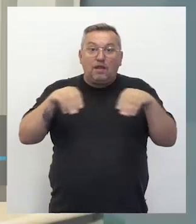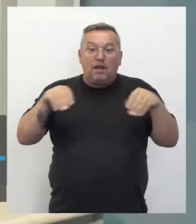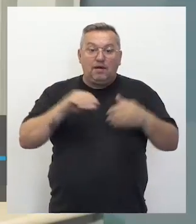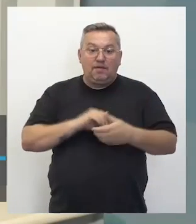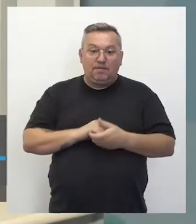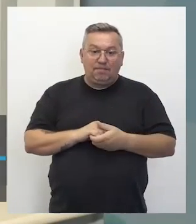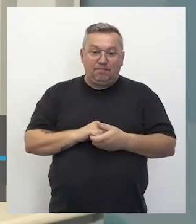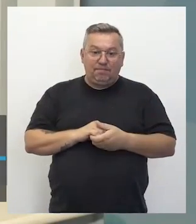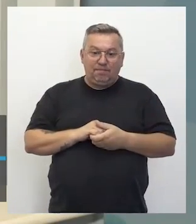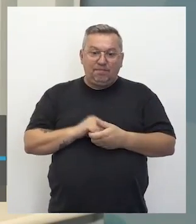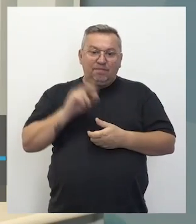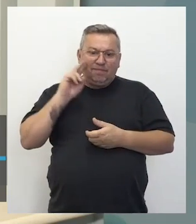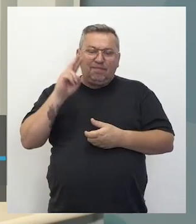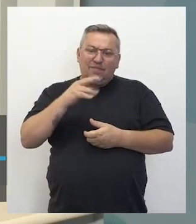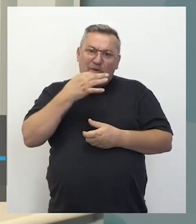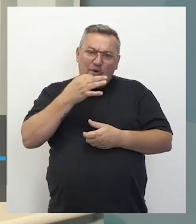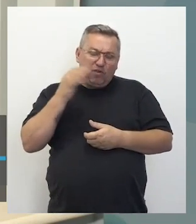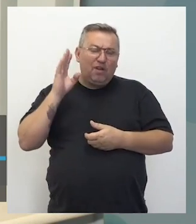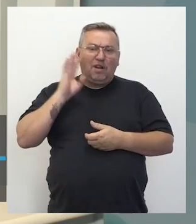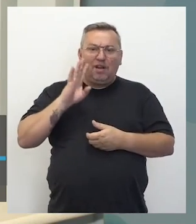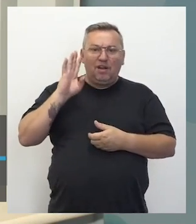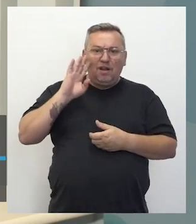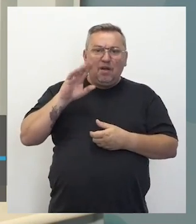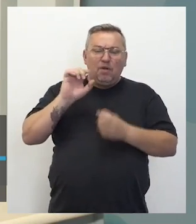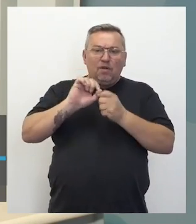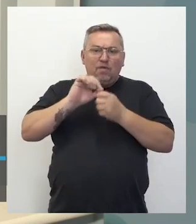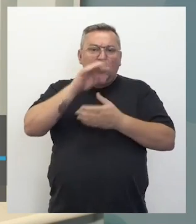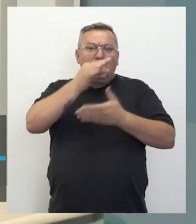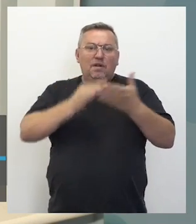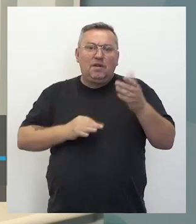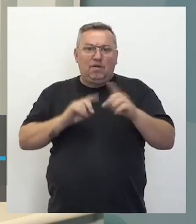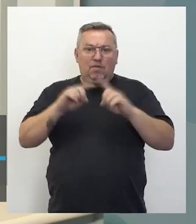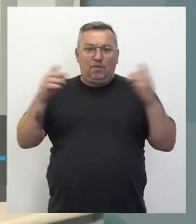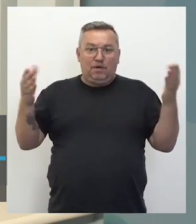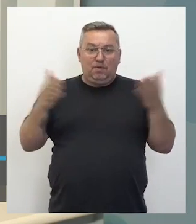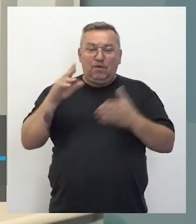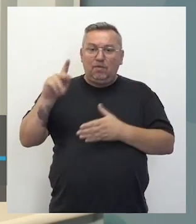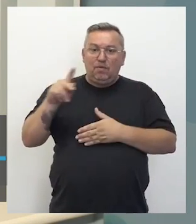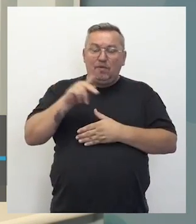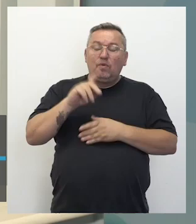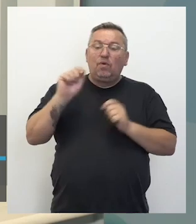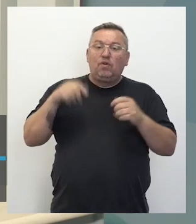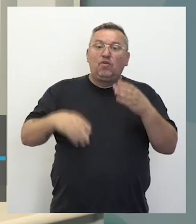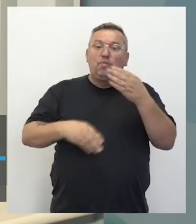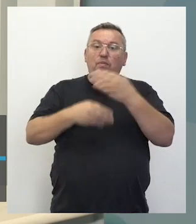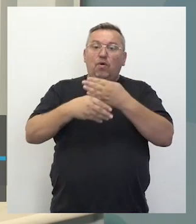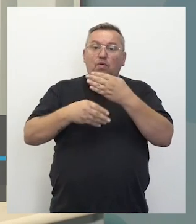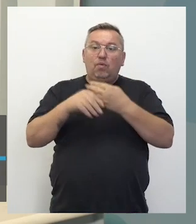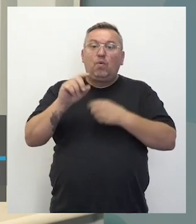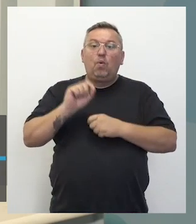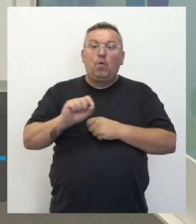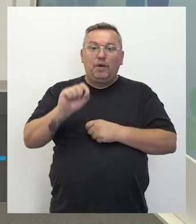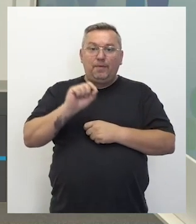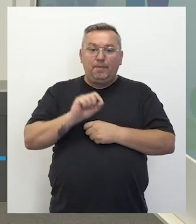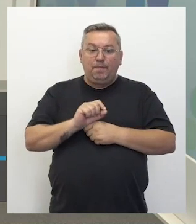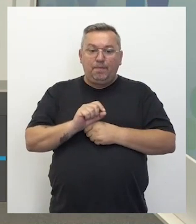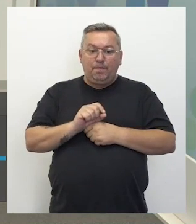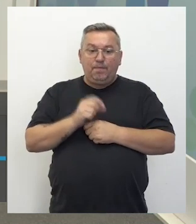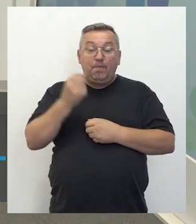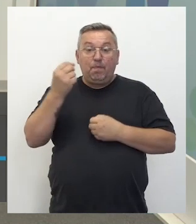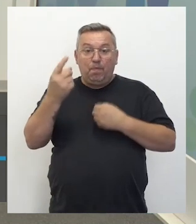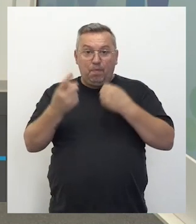Então foi um resuminho aí que eu achei e que eu fiz esse texto. Mas aqui, professor, o que a gente pode complementar desse nosso texto aí? Alguns